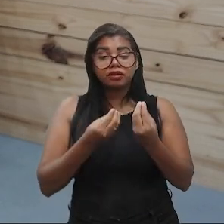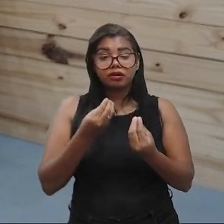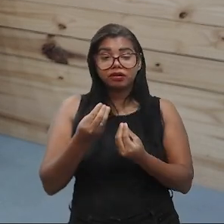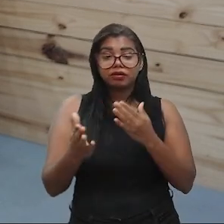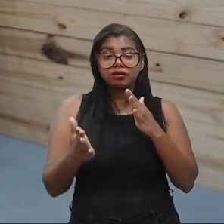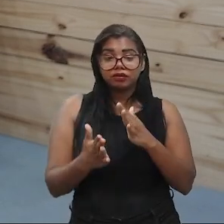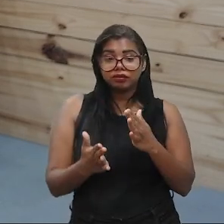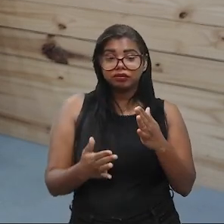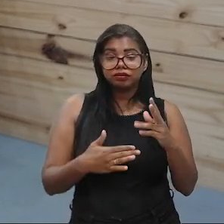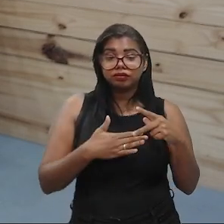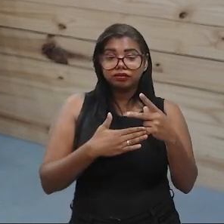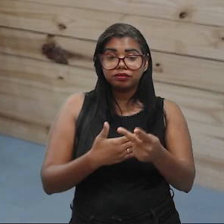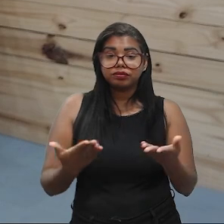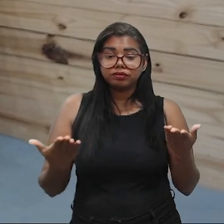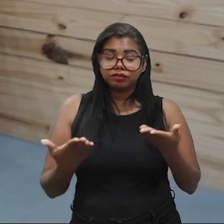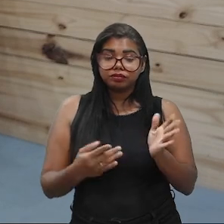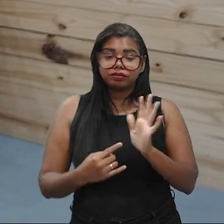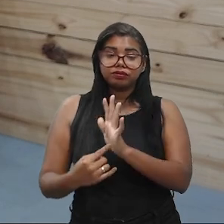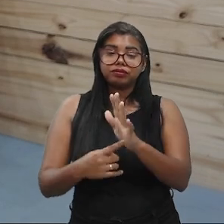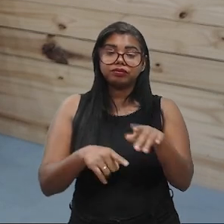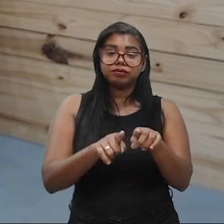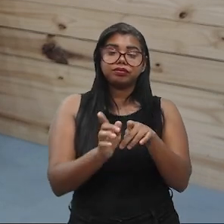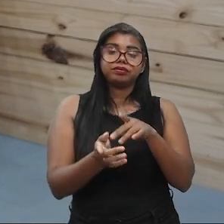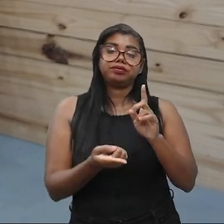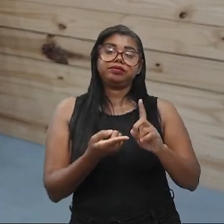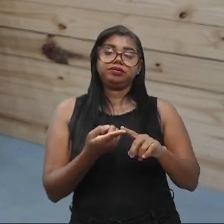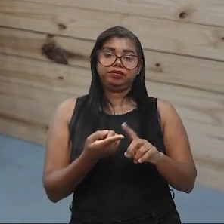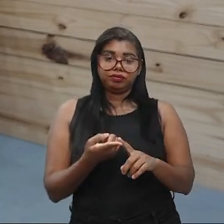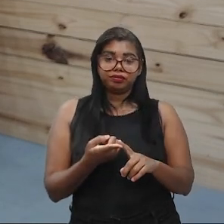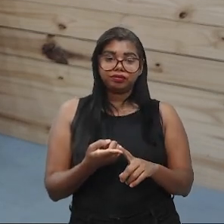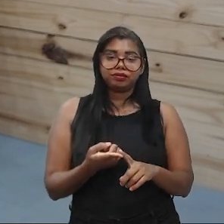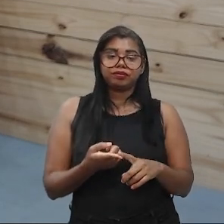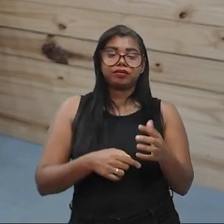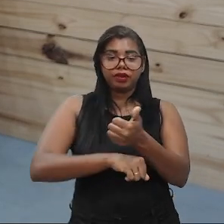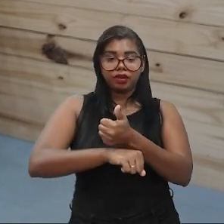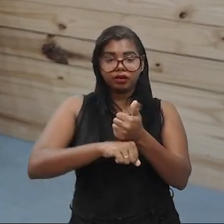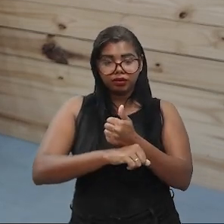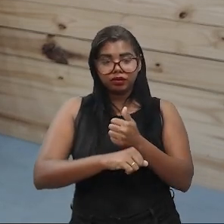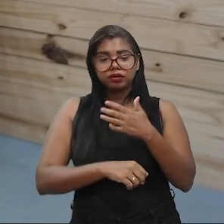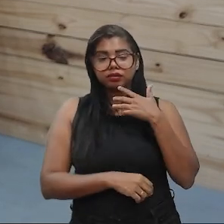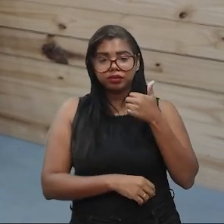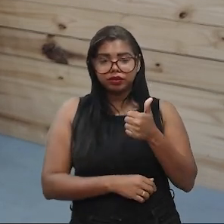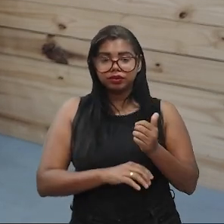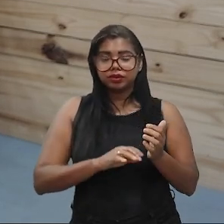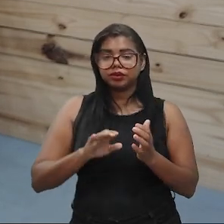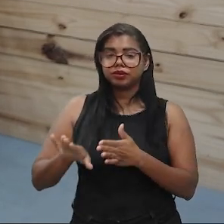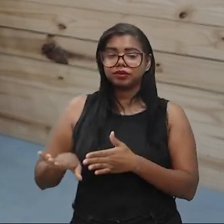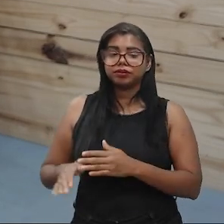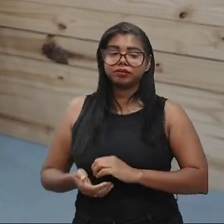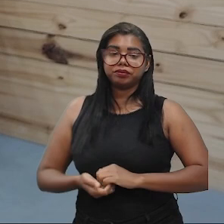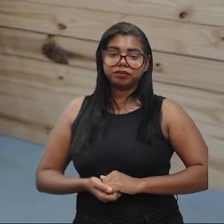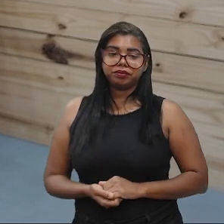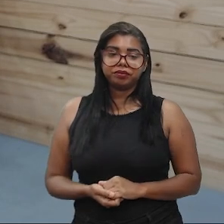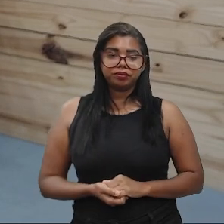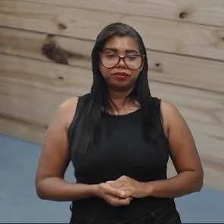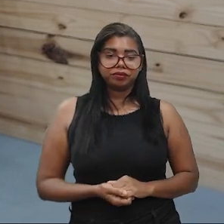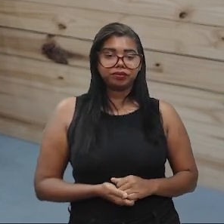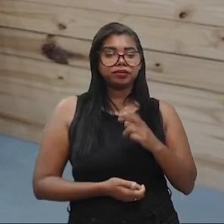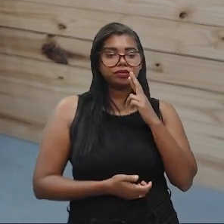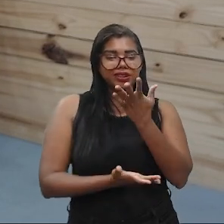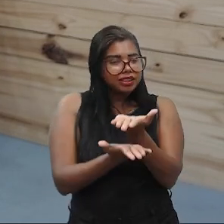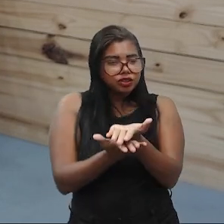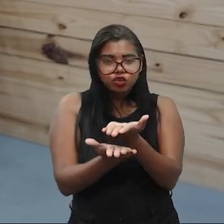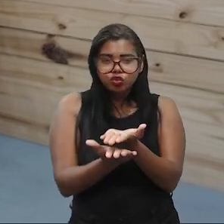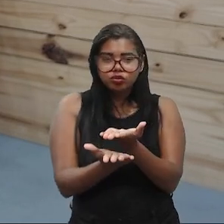de estagnação e alavancar aí a sua carreira profissional? A resposta é curta e direta,